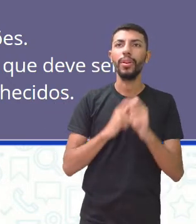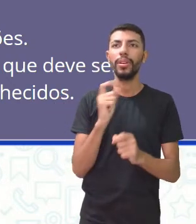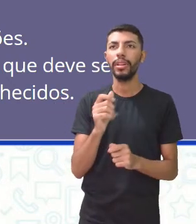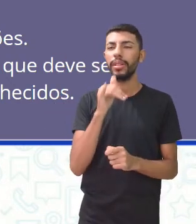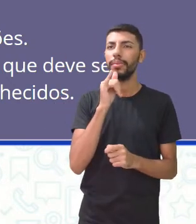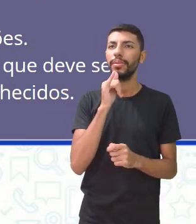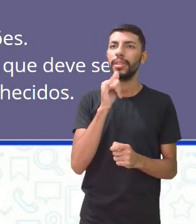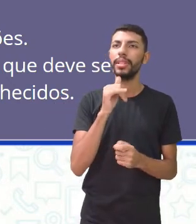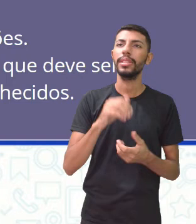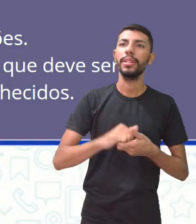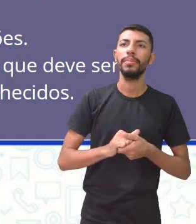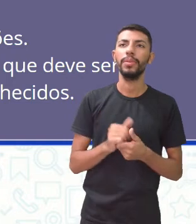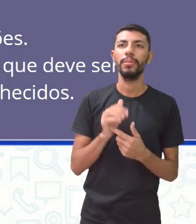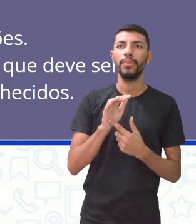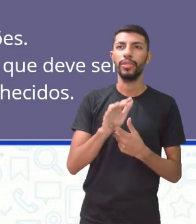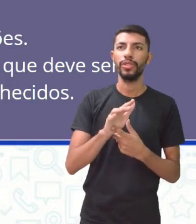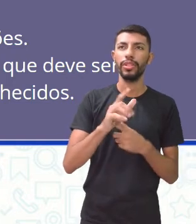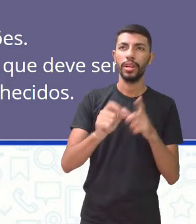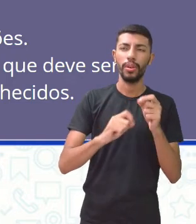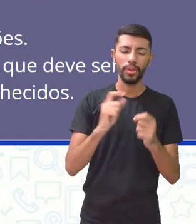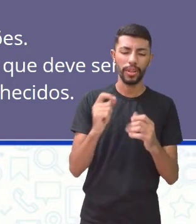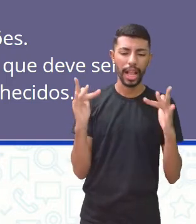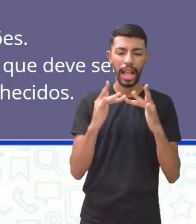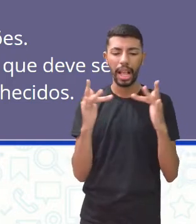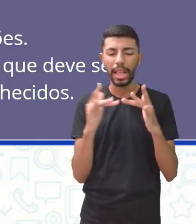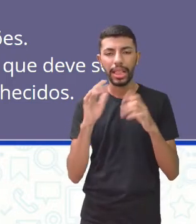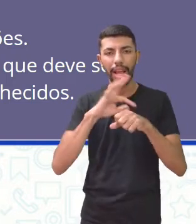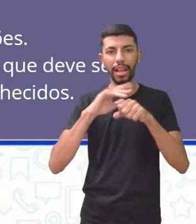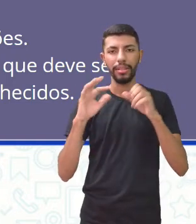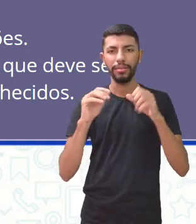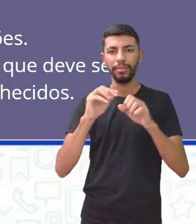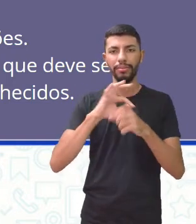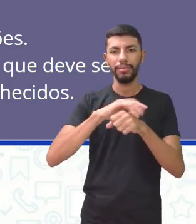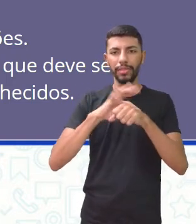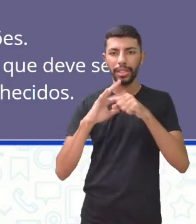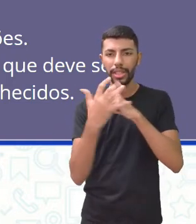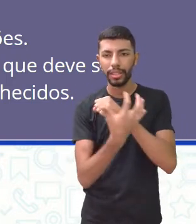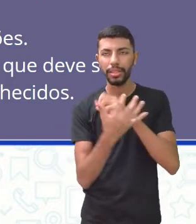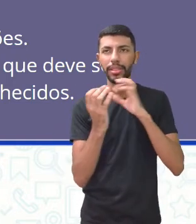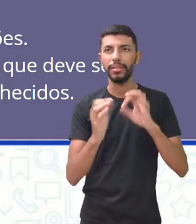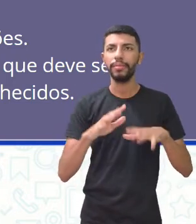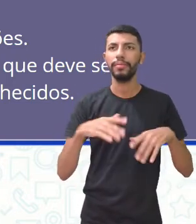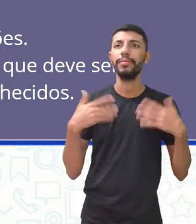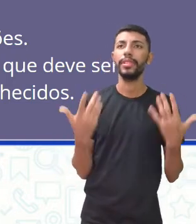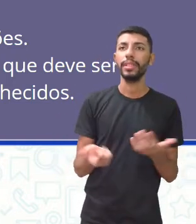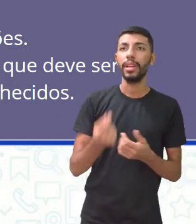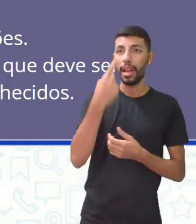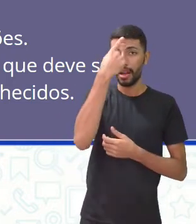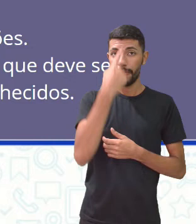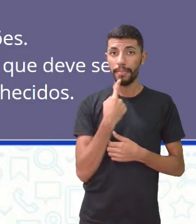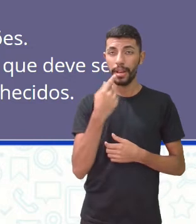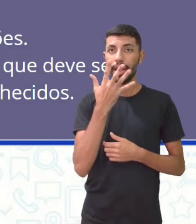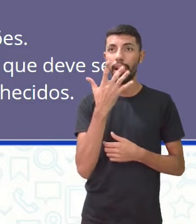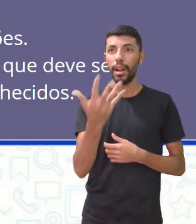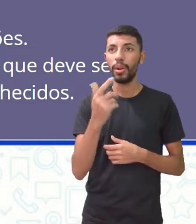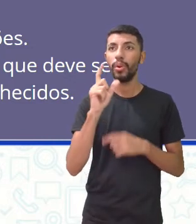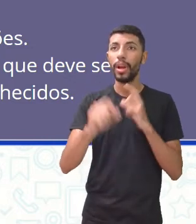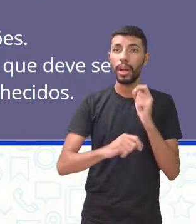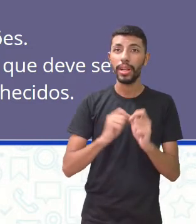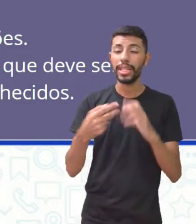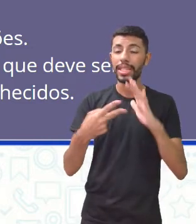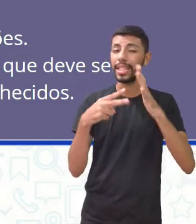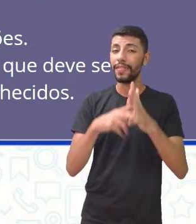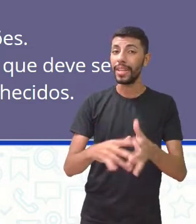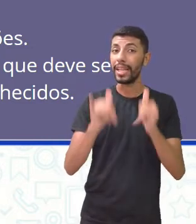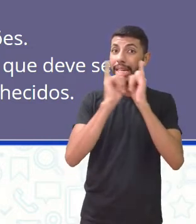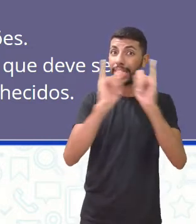cor amarela é um tom de alerta e é muito interessante como os cartazes vão utilizar as cores para passar a imagem,